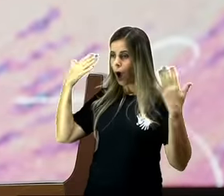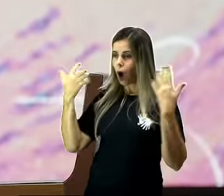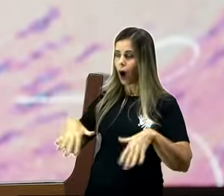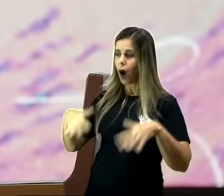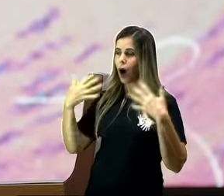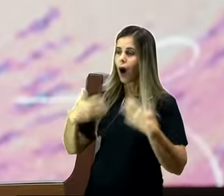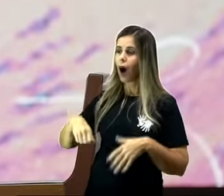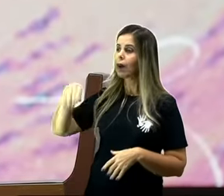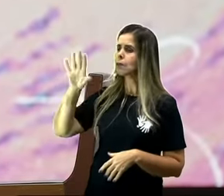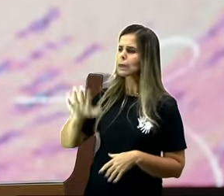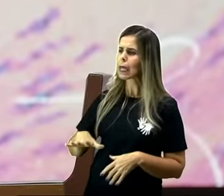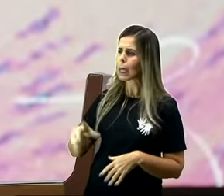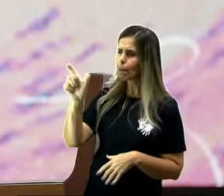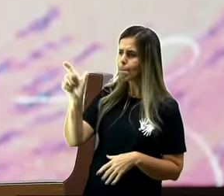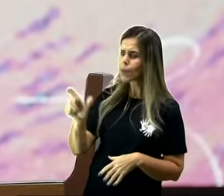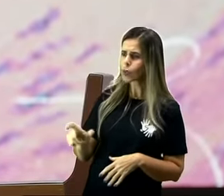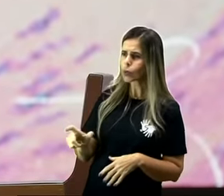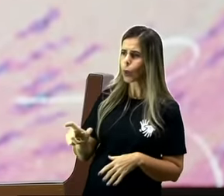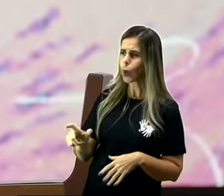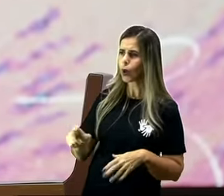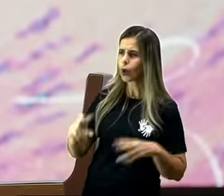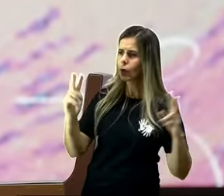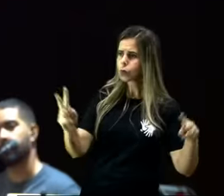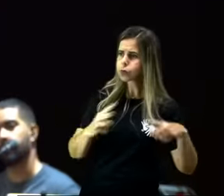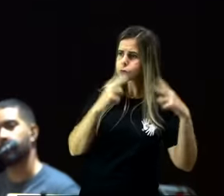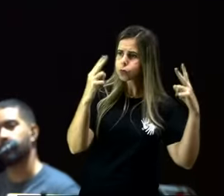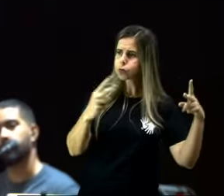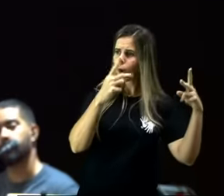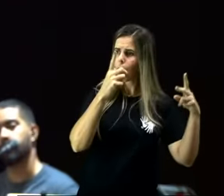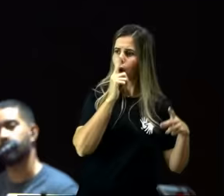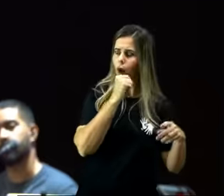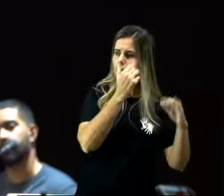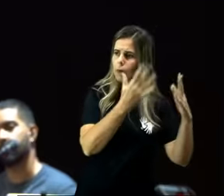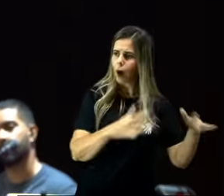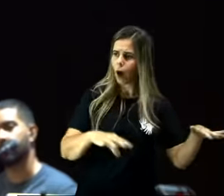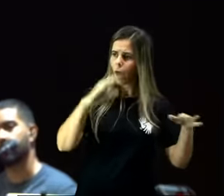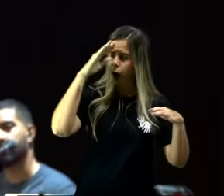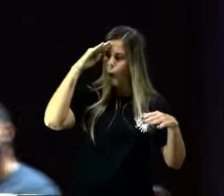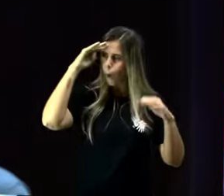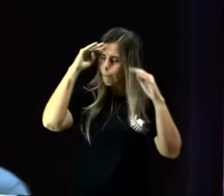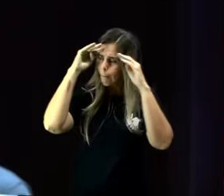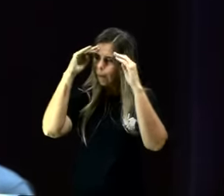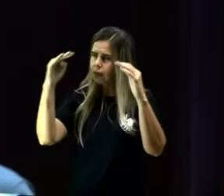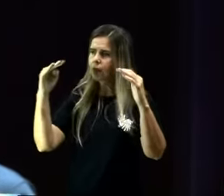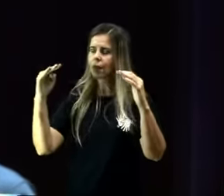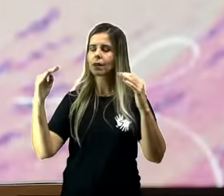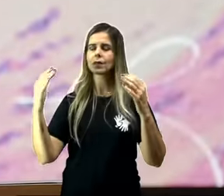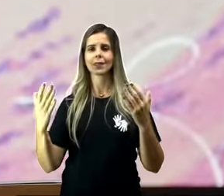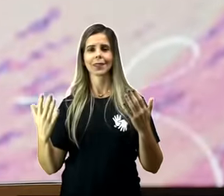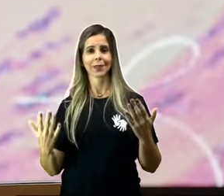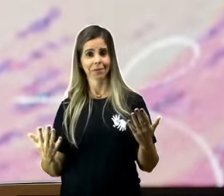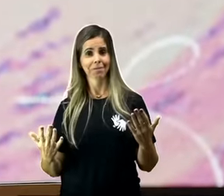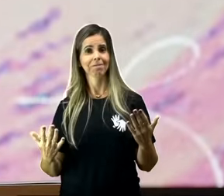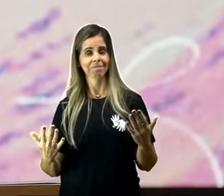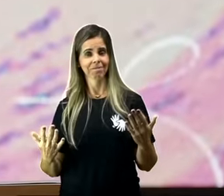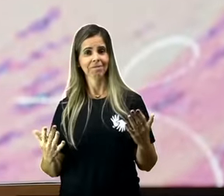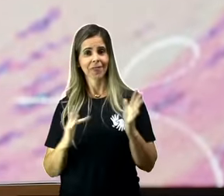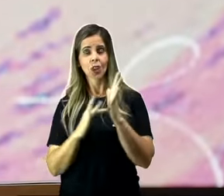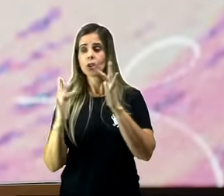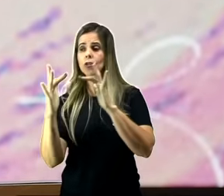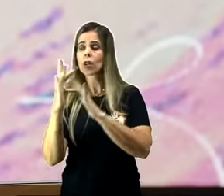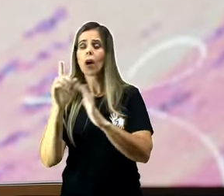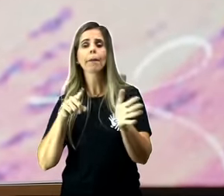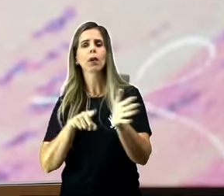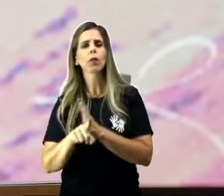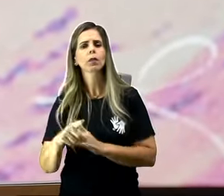está acontecendo, eles recebem uma chamada de Jesus. Jesus diz assim: o que vocês estão com medo? Se eu fosse discípulo de Jesus, irmão, eu não aguentava, eu ia